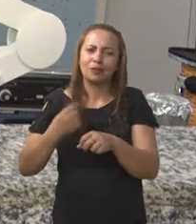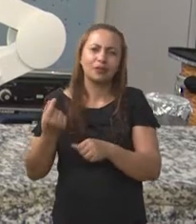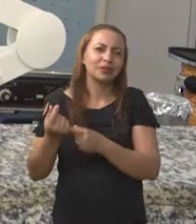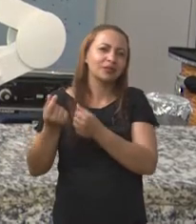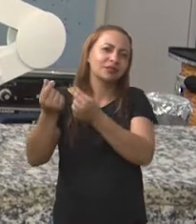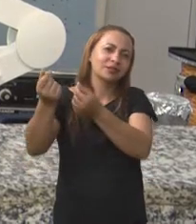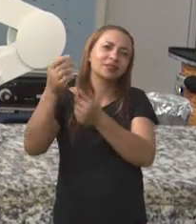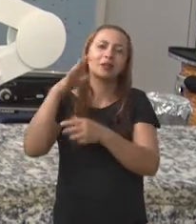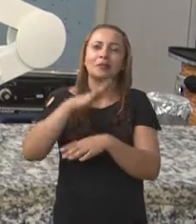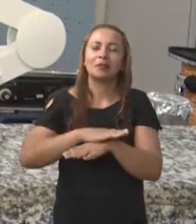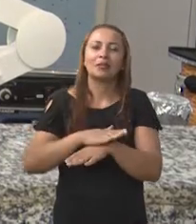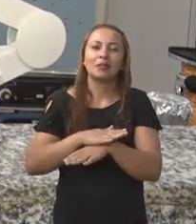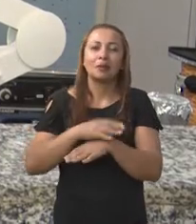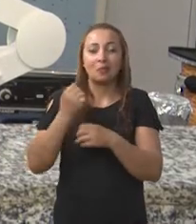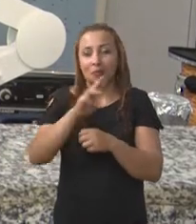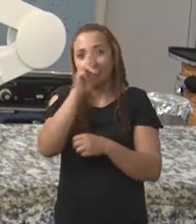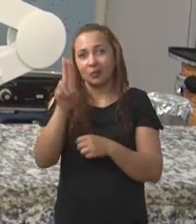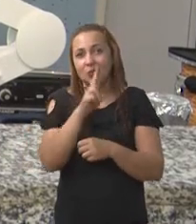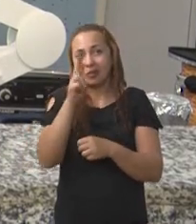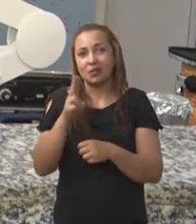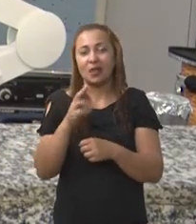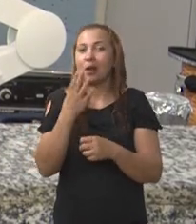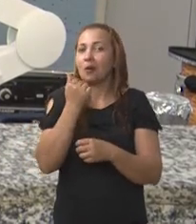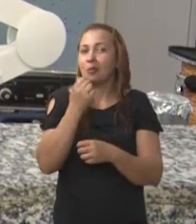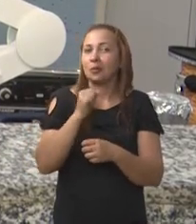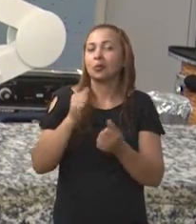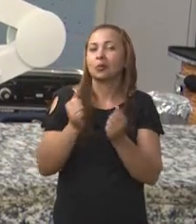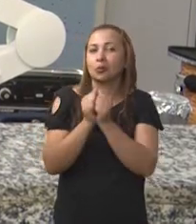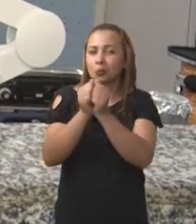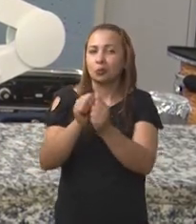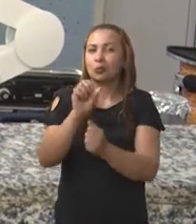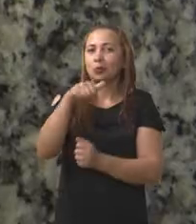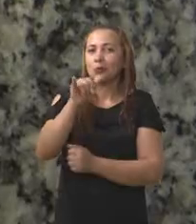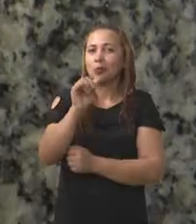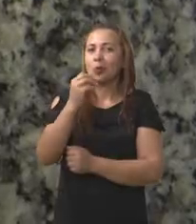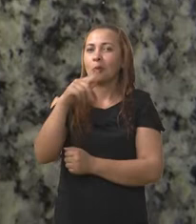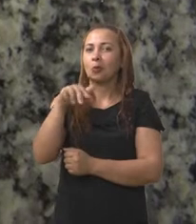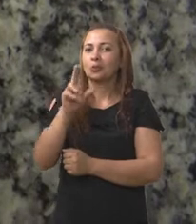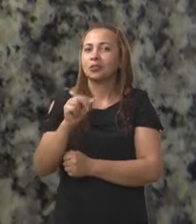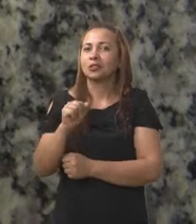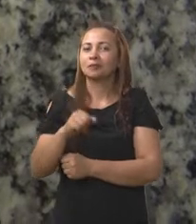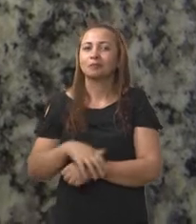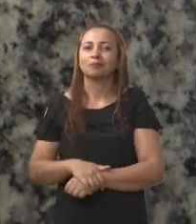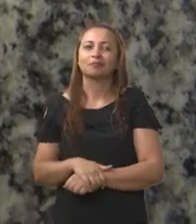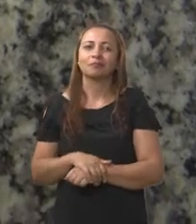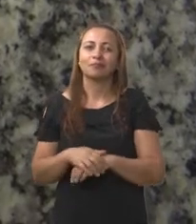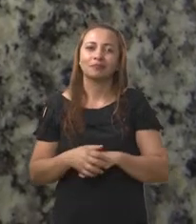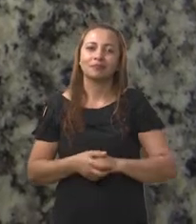maior e a gente pode utilizá-lo adicionando ao iogurte e